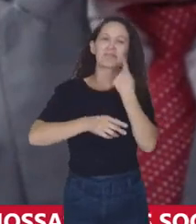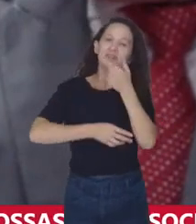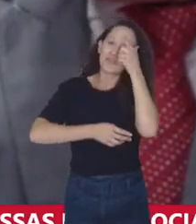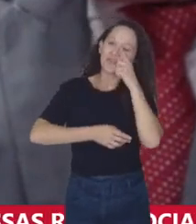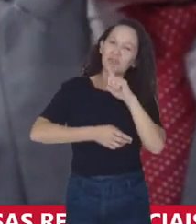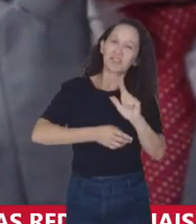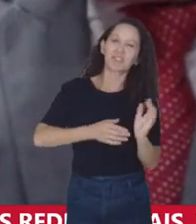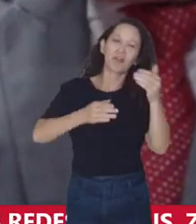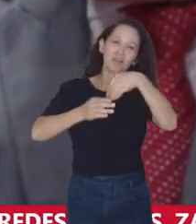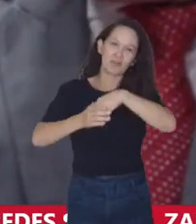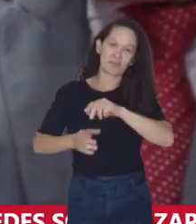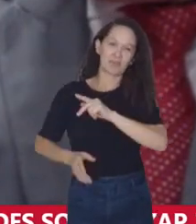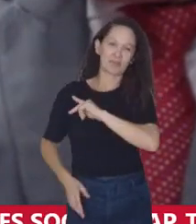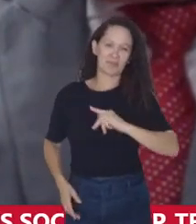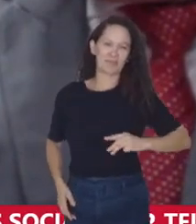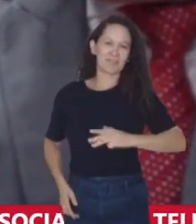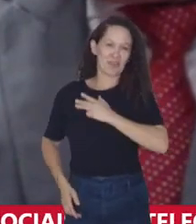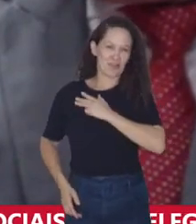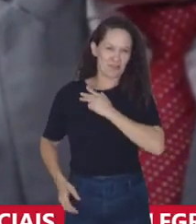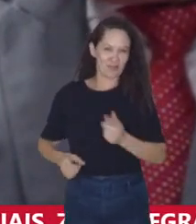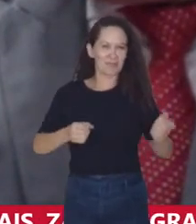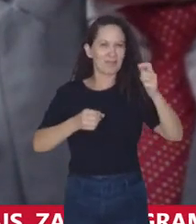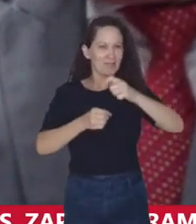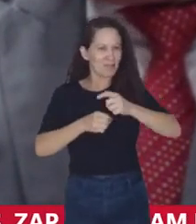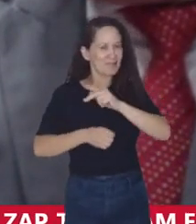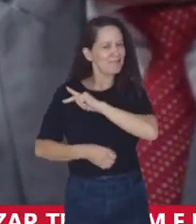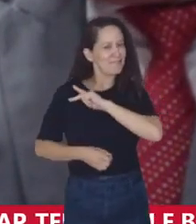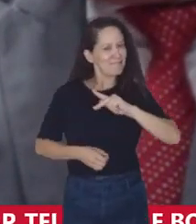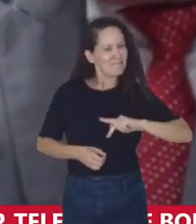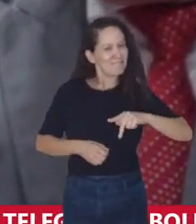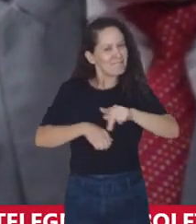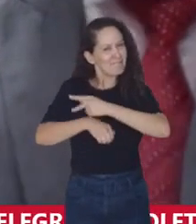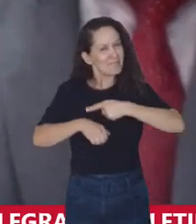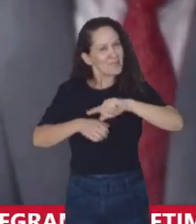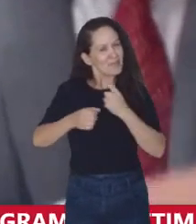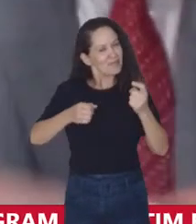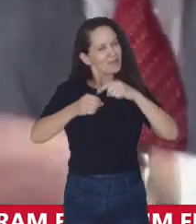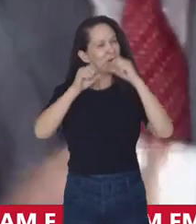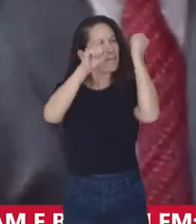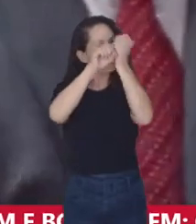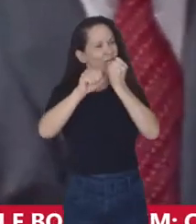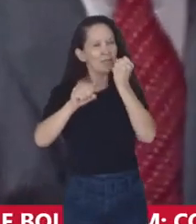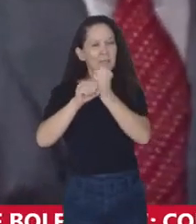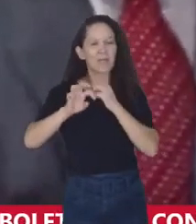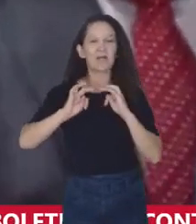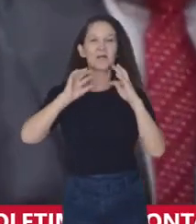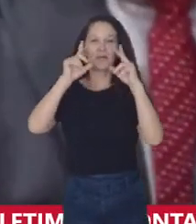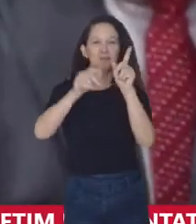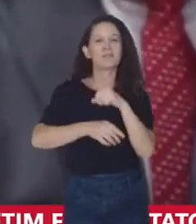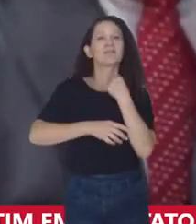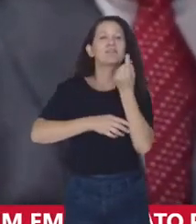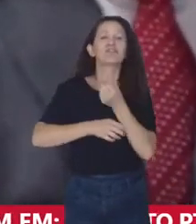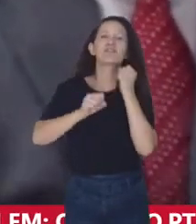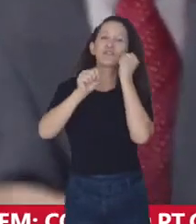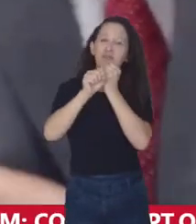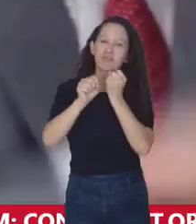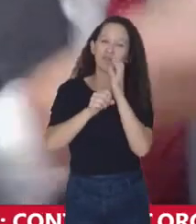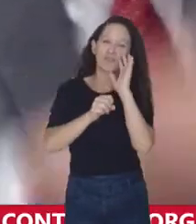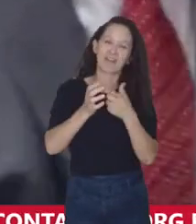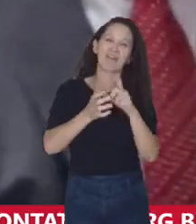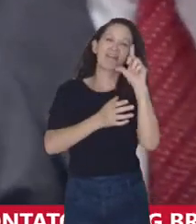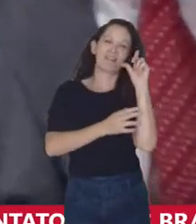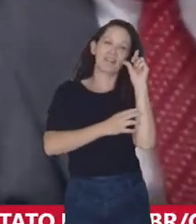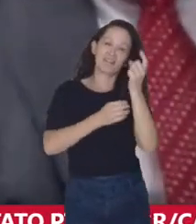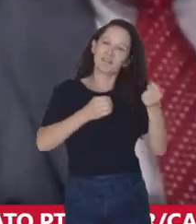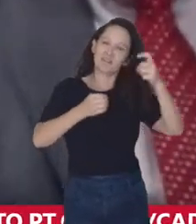Lula a presidir de novo esse país e voltar de novo a reconstruir tudo aquilo que nós construímos, trazendo